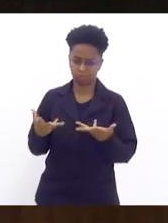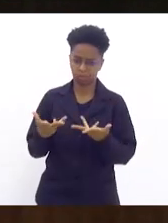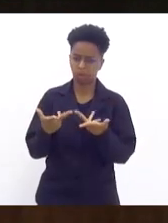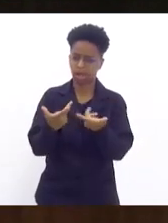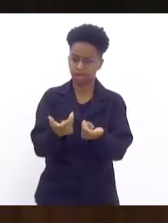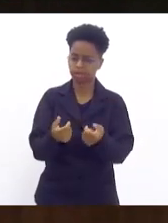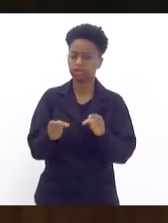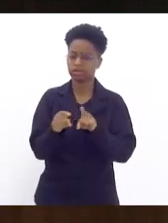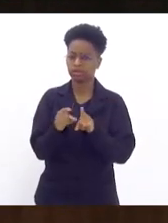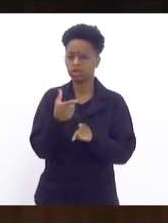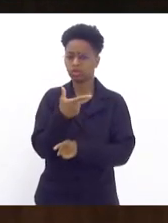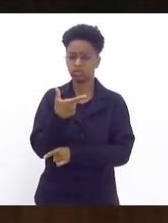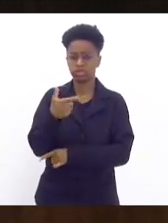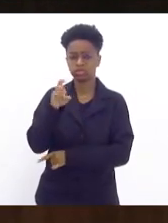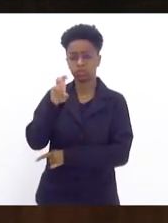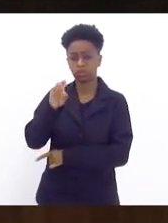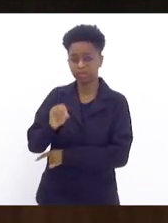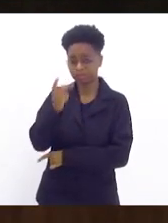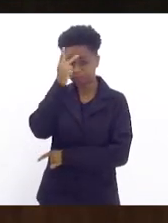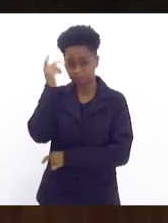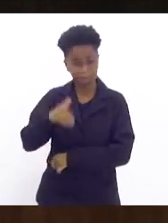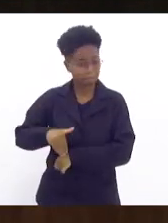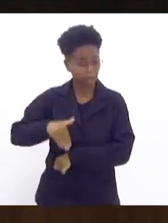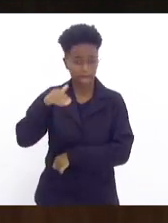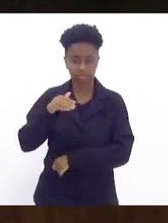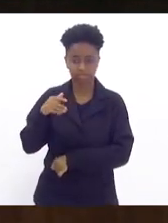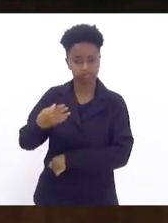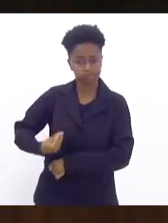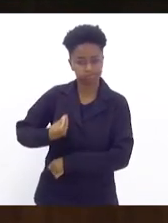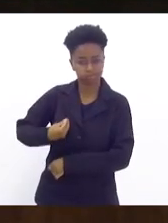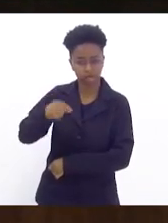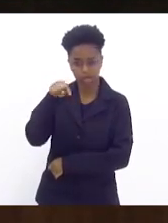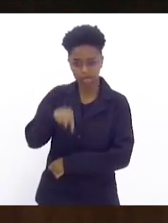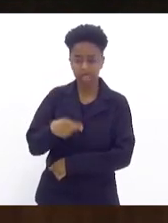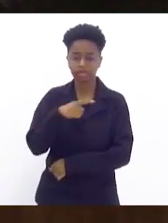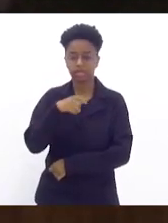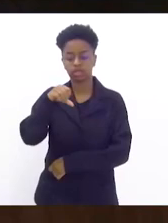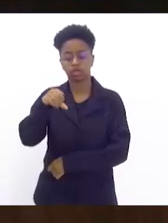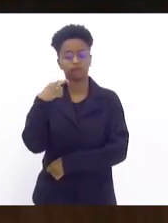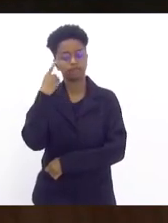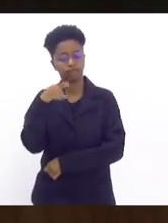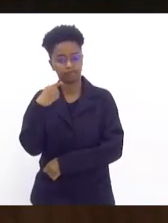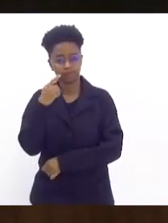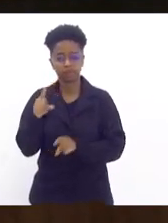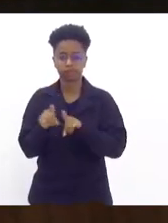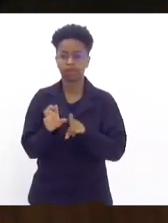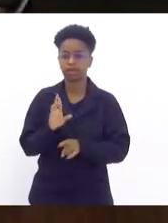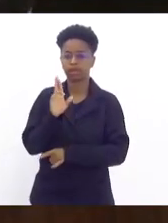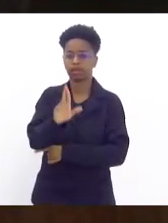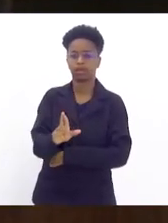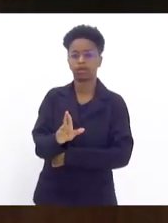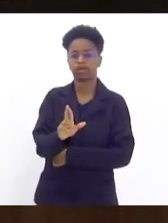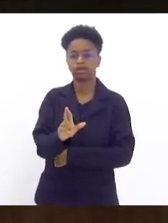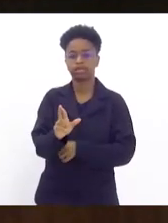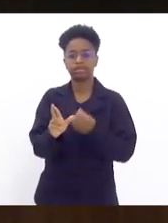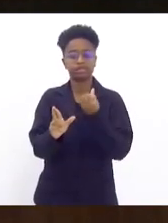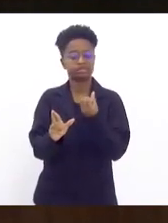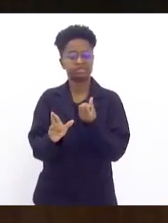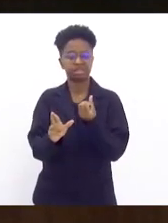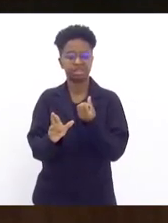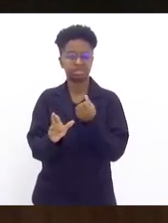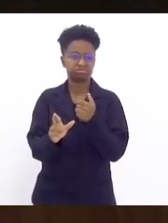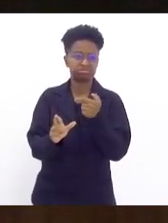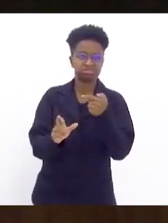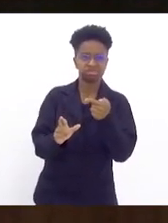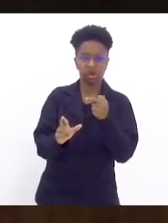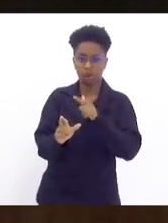com mais de 250 pessoas aqui presente que tiveram além dos nove deputados representação de mais seis sete outros